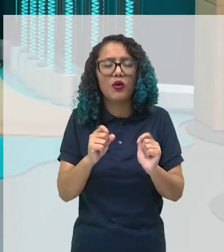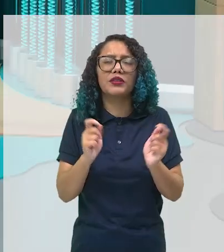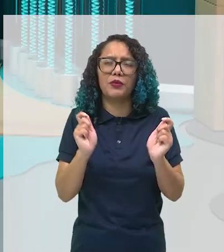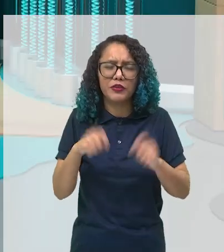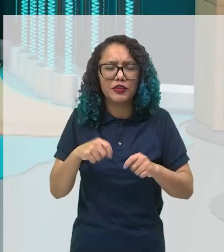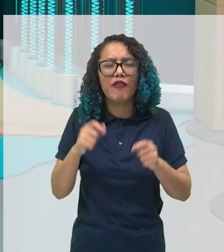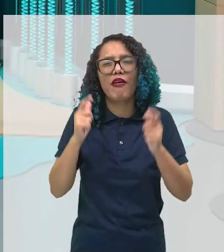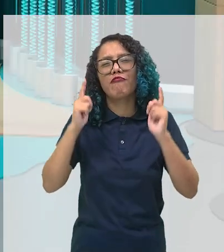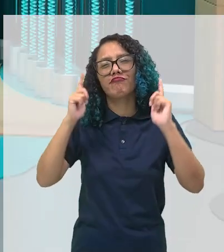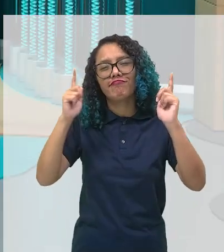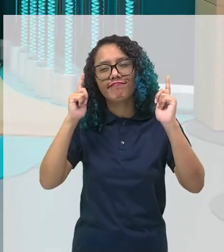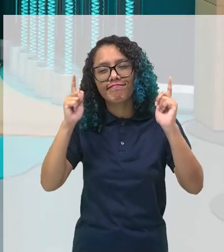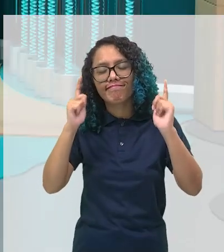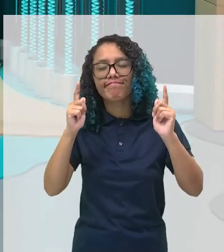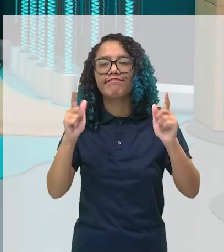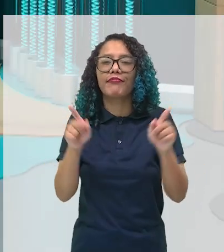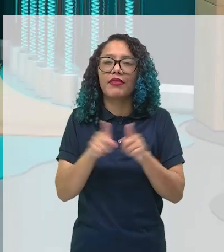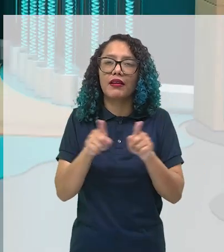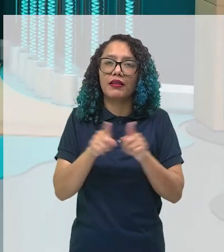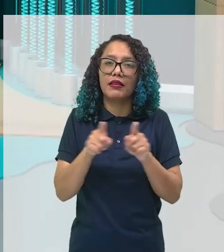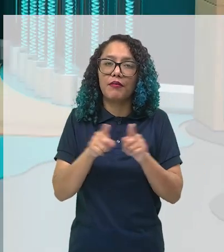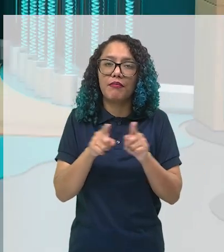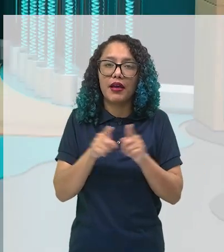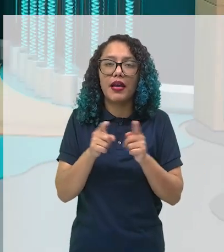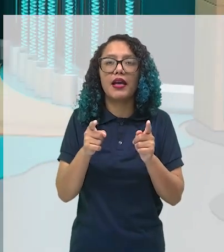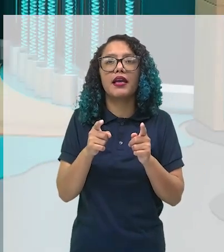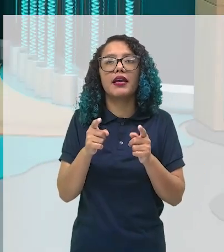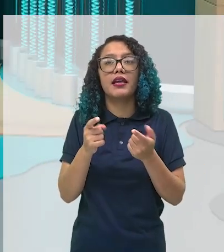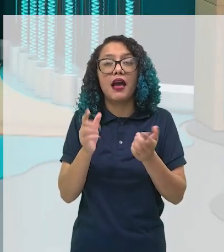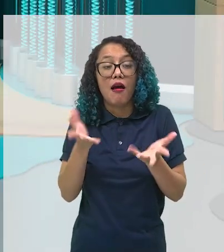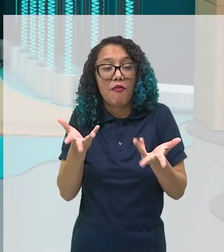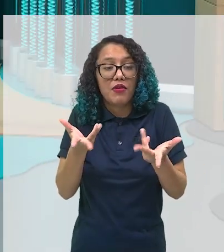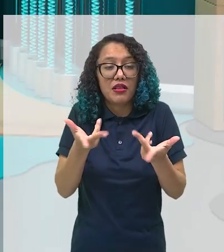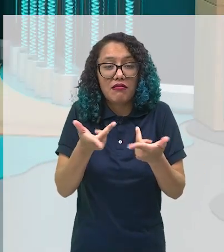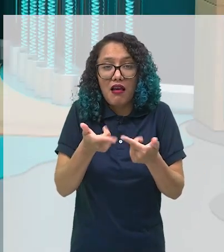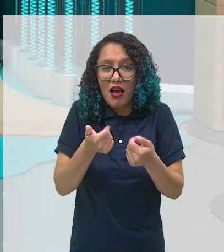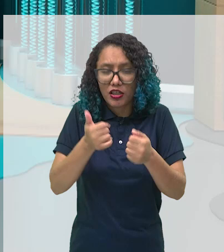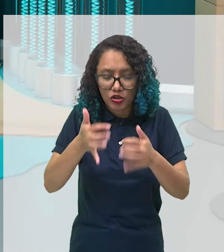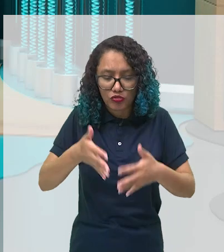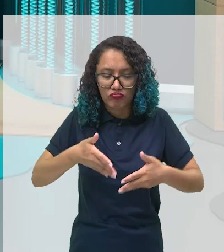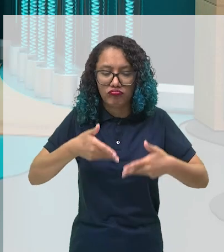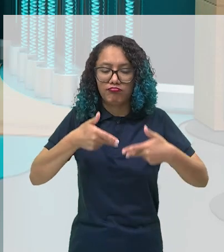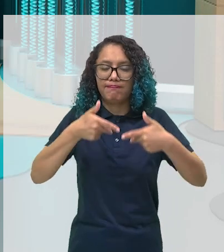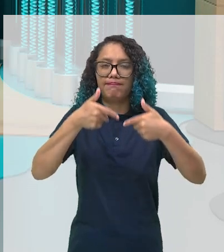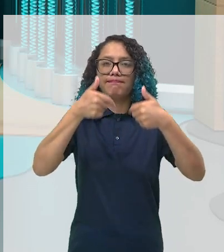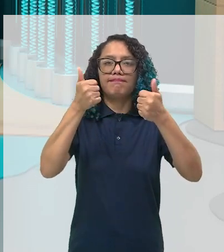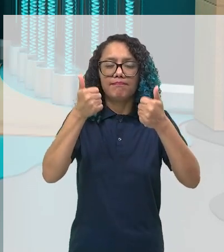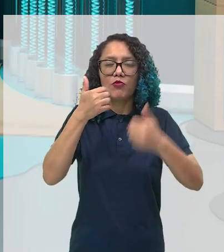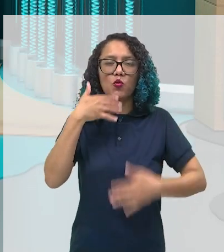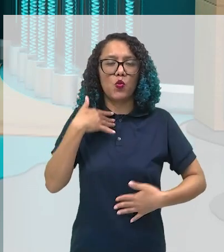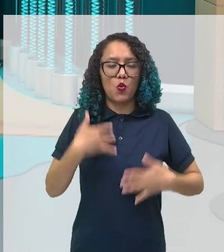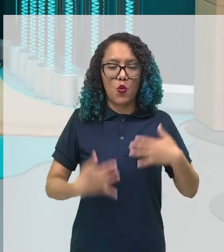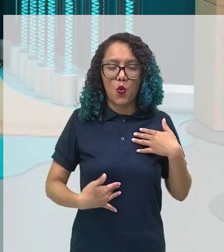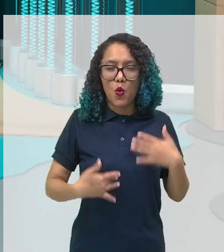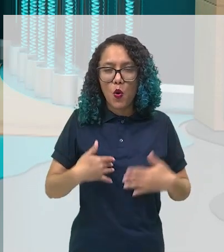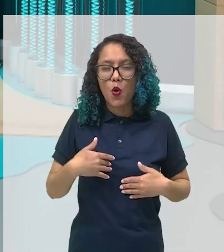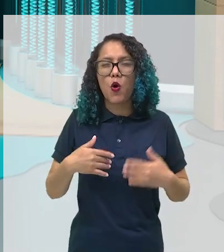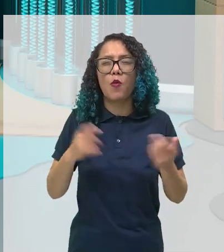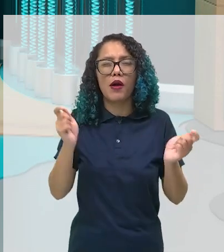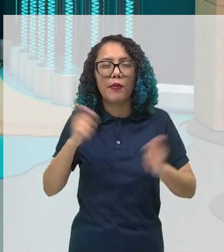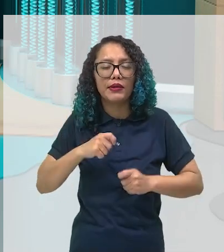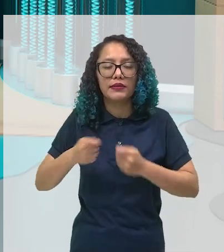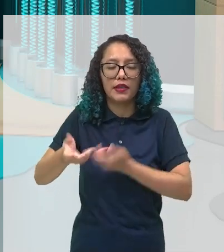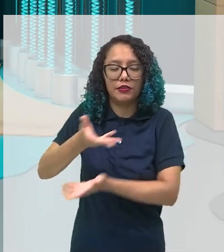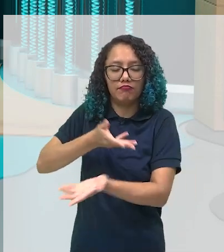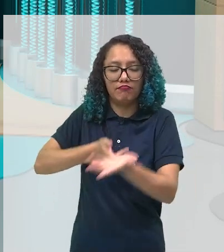divertir, ela vem para melhorar nossas habilidades, melhorar nosso corpo, nossa habilidade de